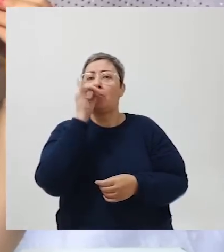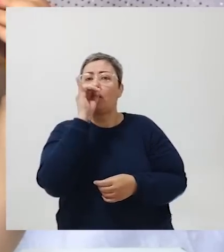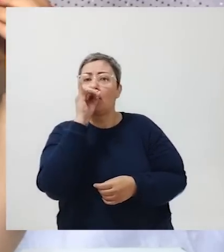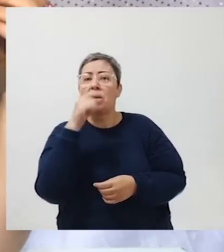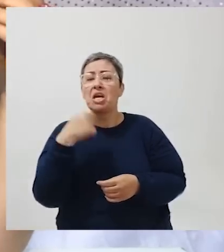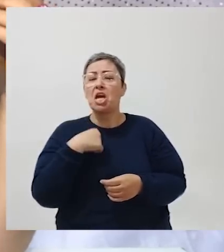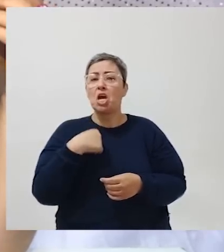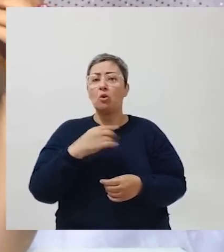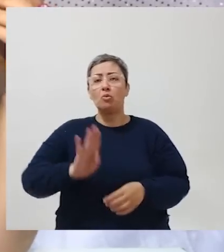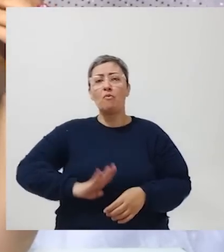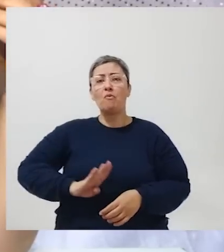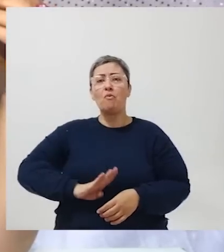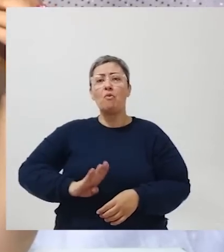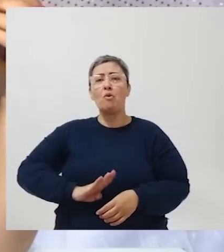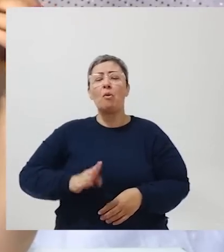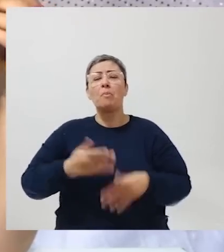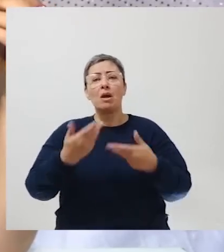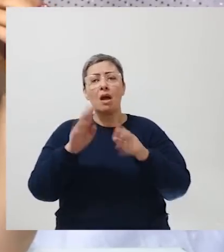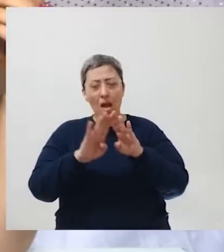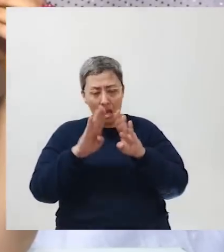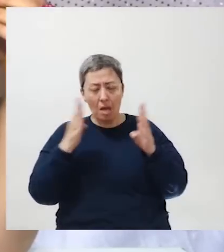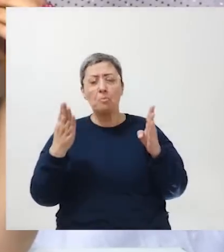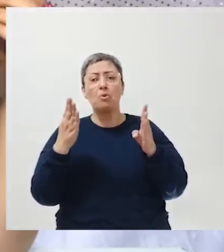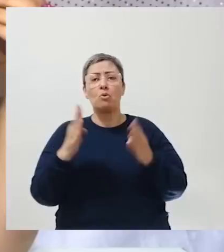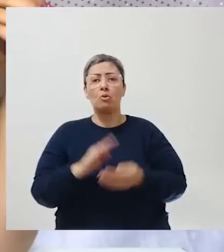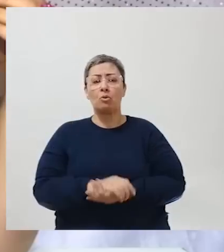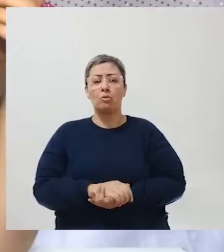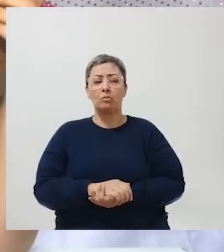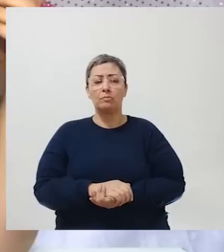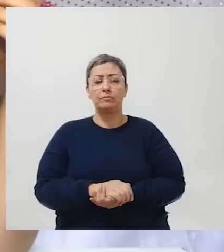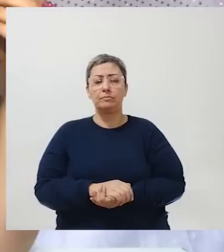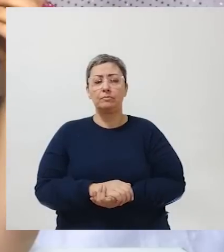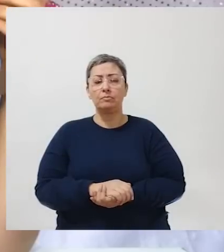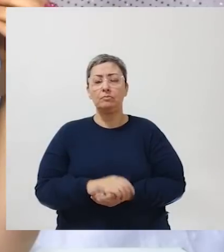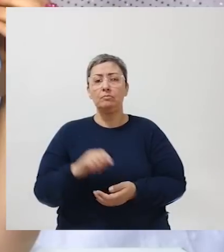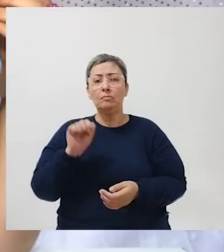Porquinhos, eu estou com fome. Abram essa porta.